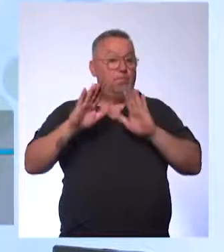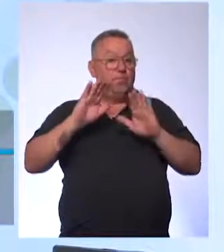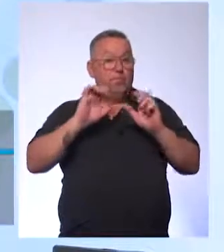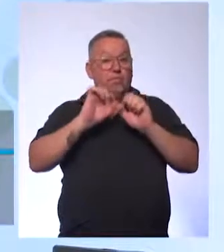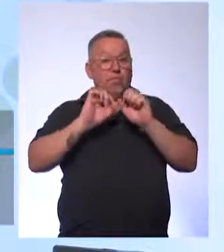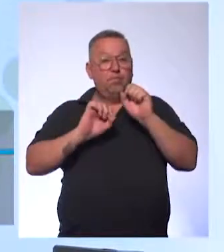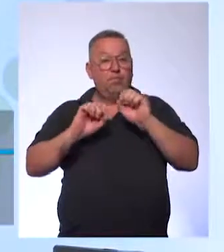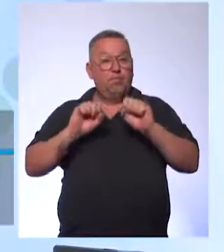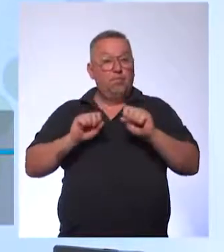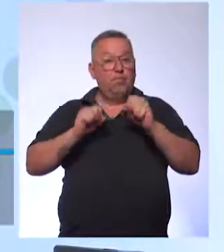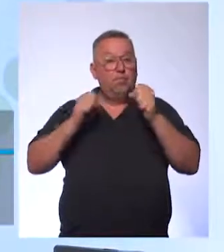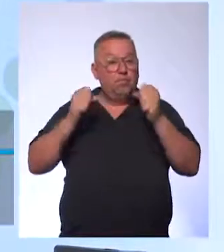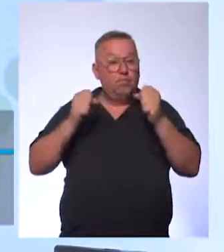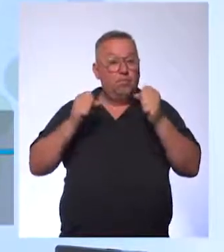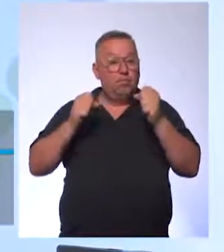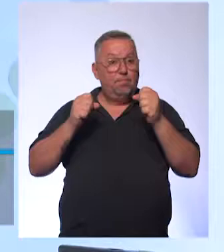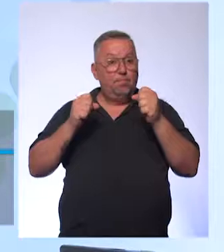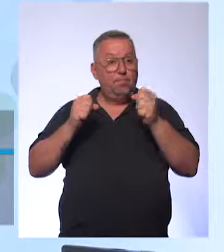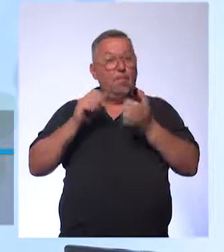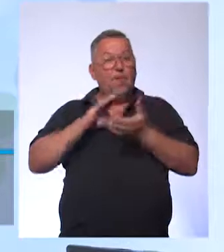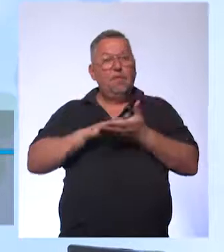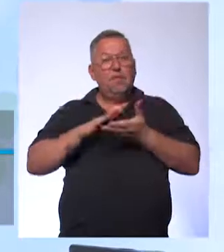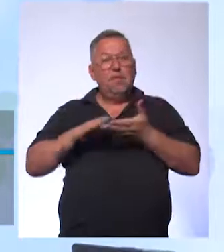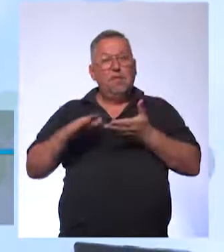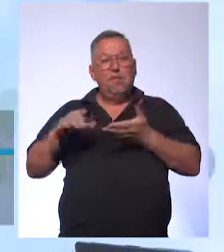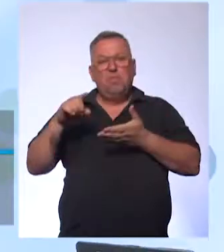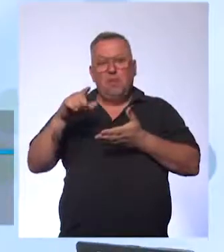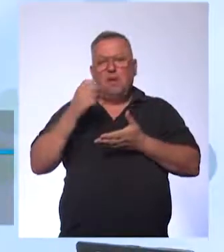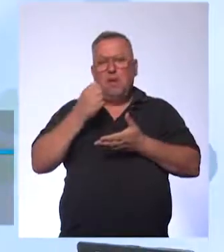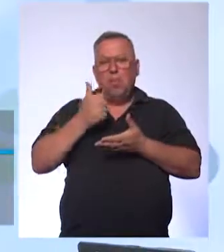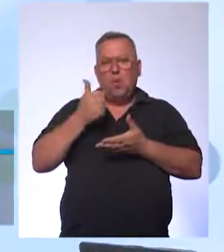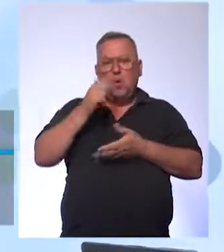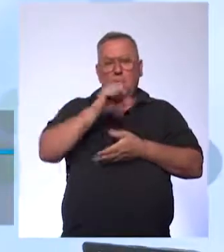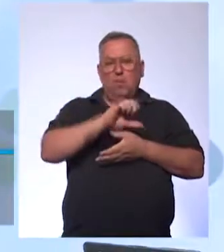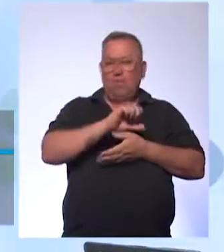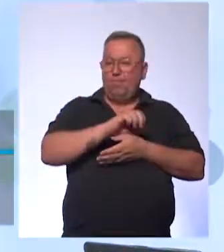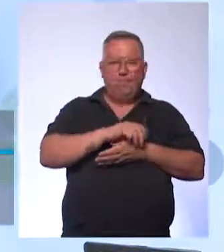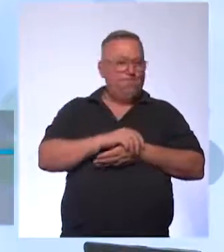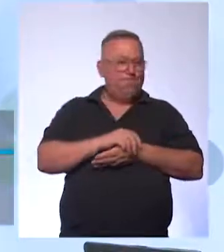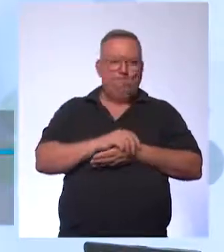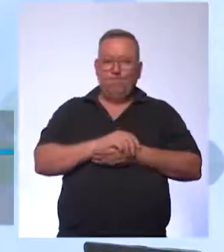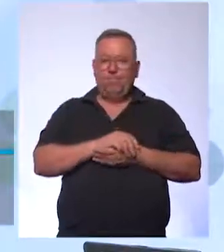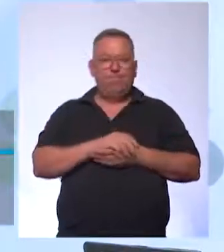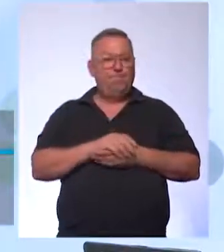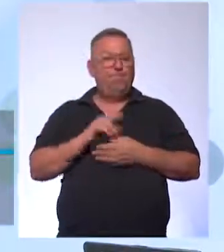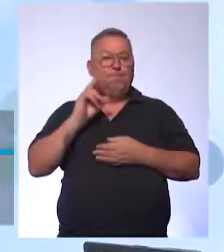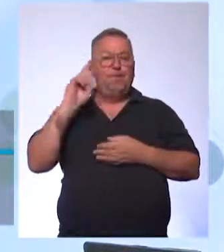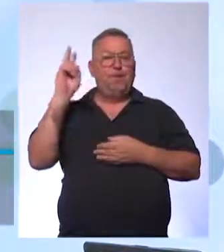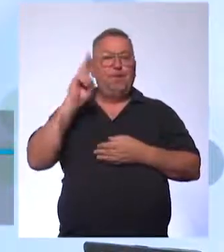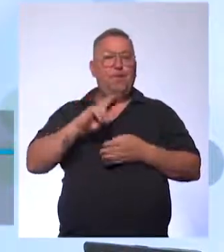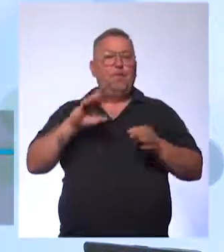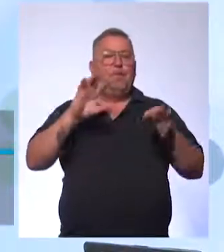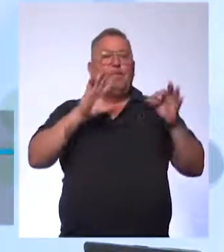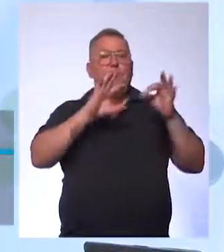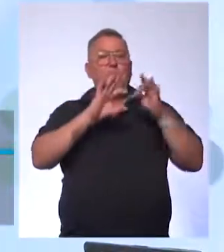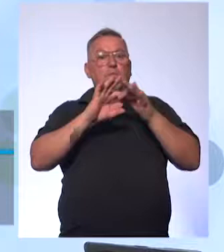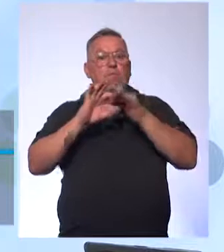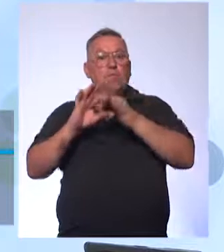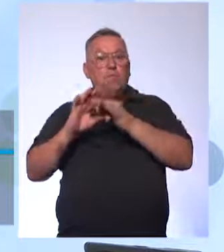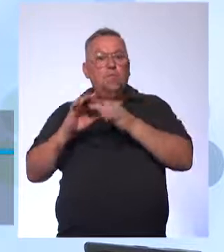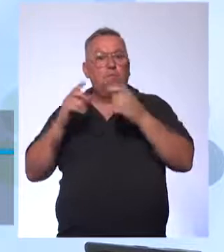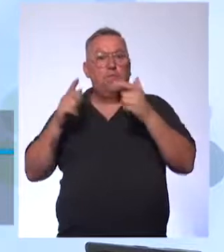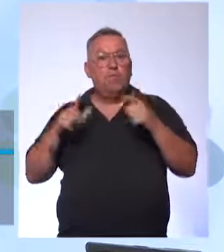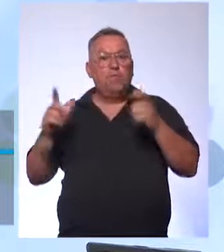faz defesa de porque essa aqui é boa e essa é ruim. Não, a gente tem que colocar dentro de um contexto, tem que falar, bom, aonde